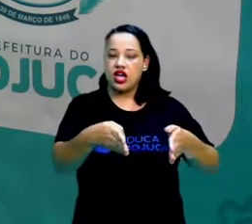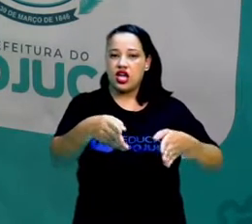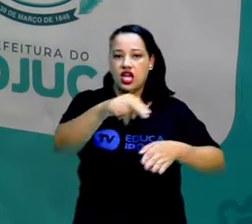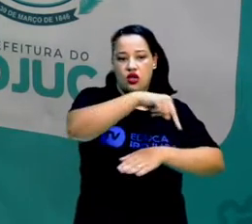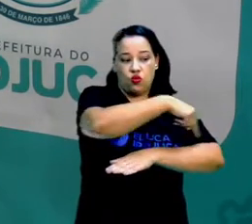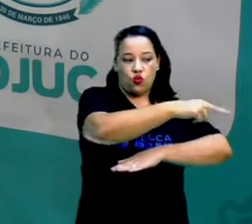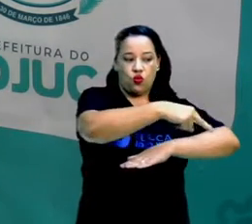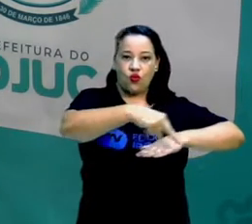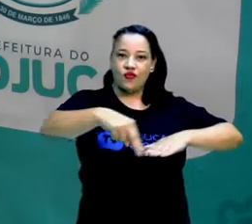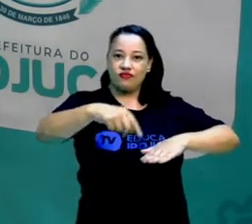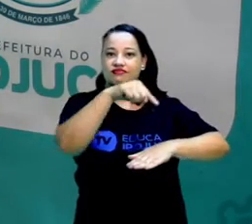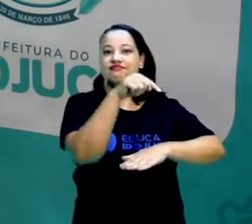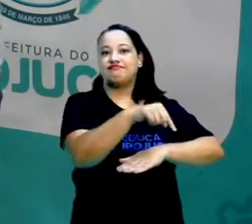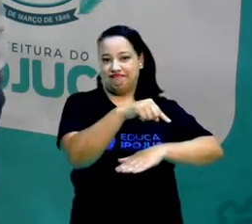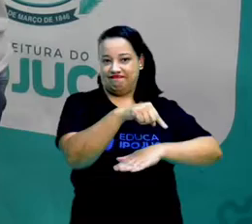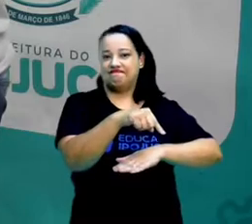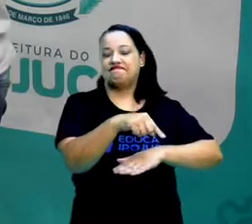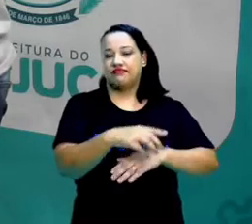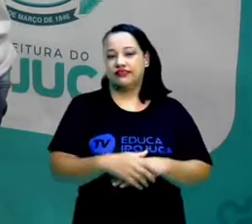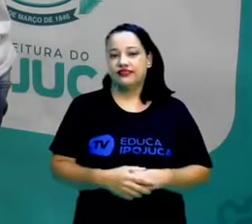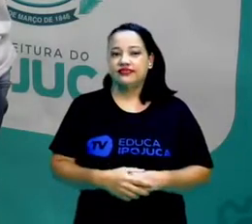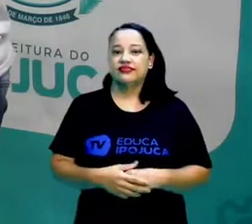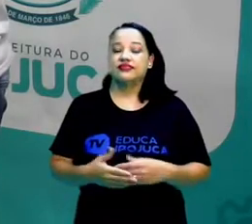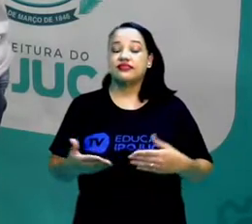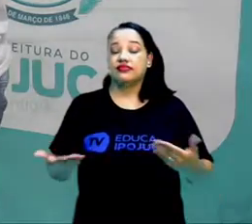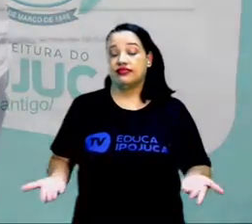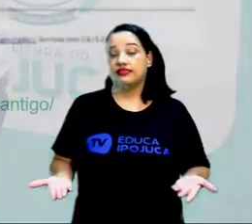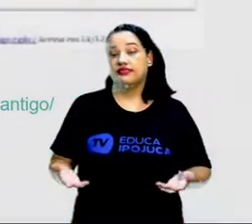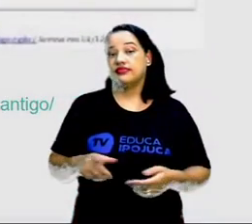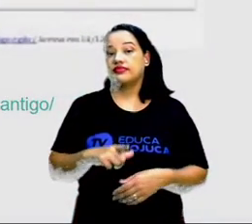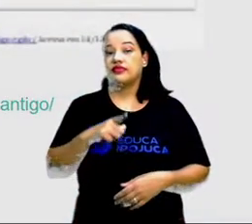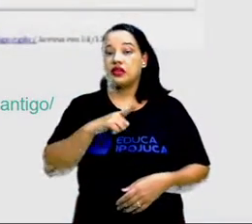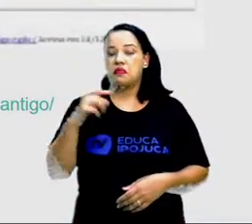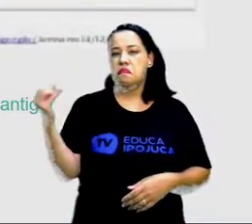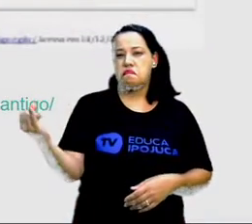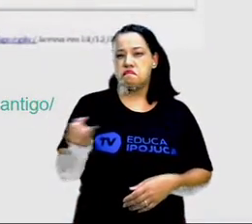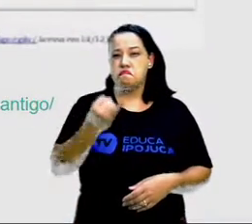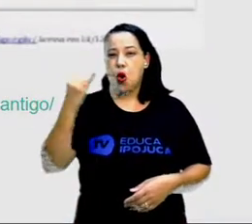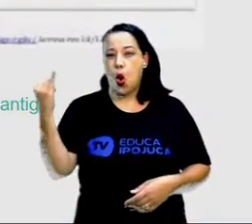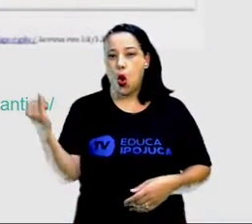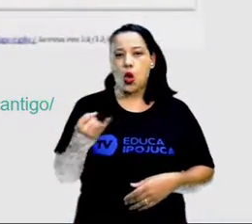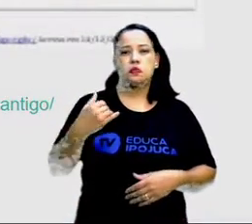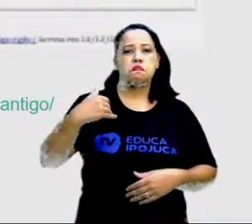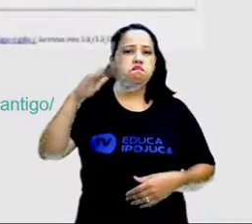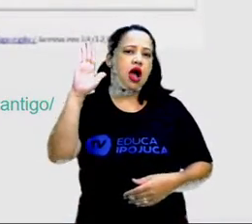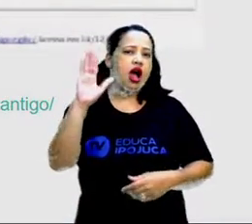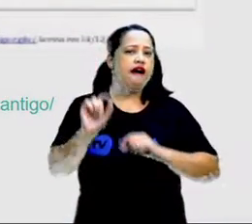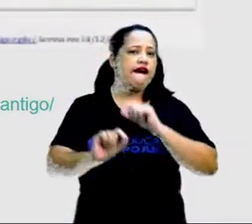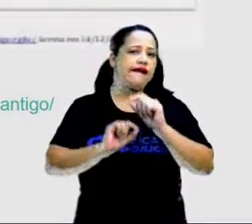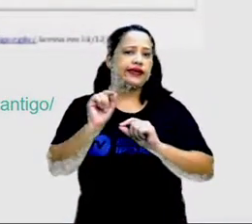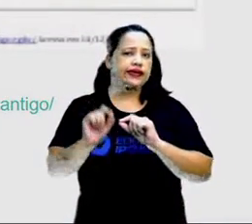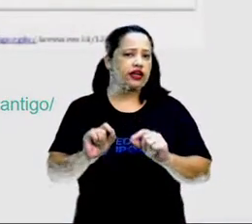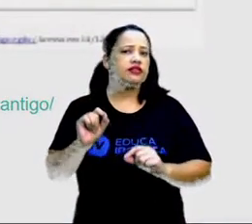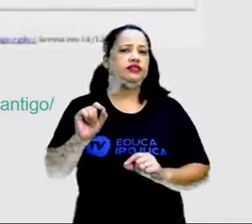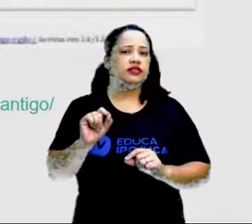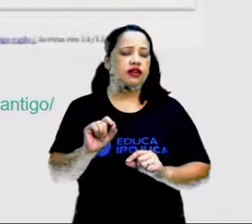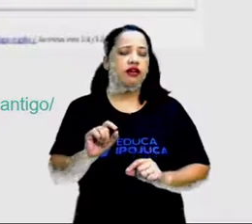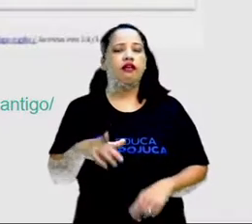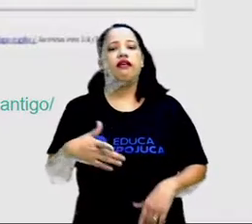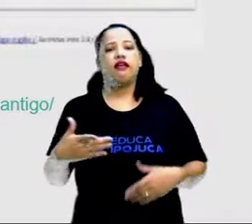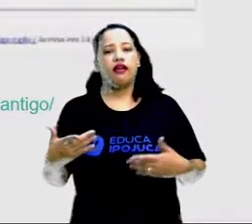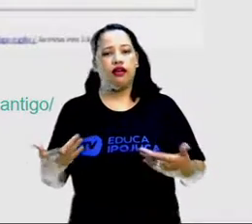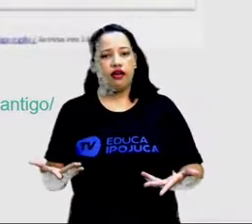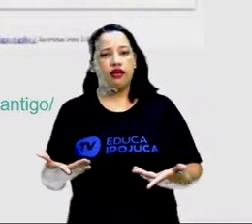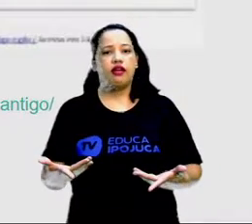ali o Egito bem há entre uma das figuras mais importantes para a história do Gir